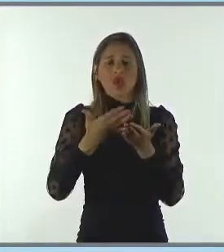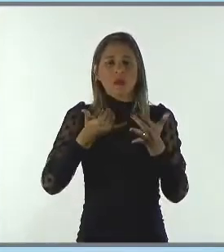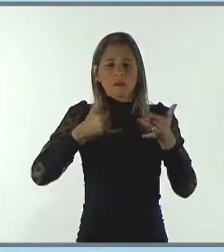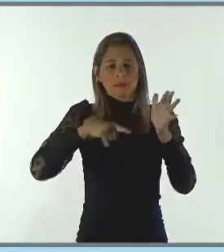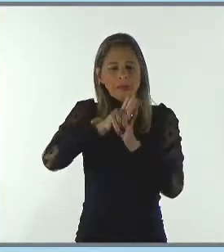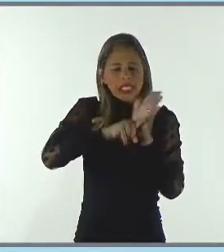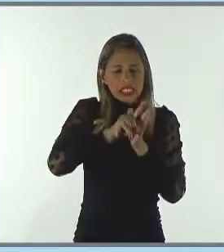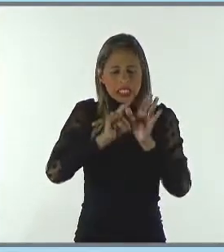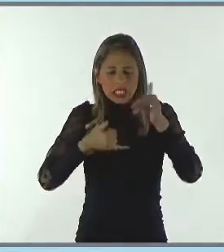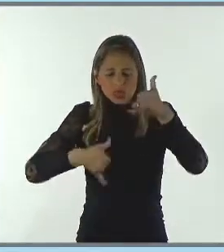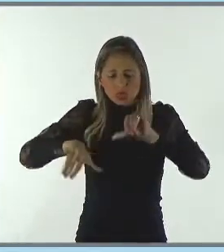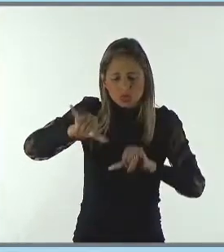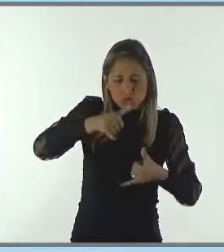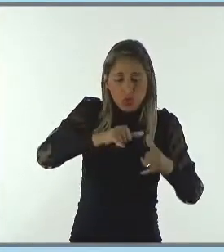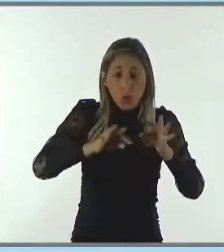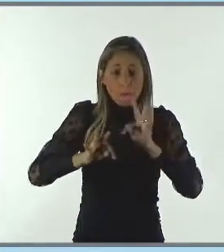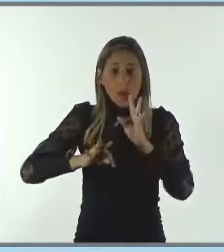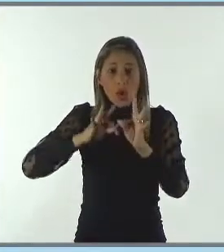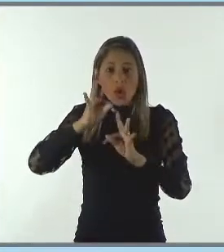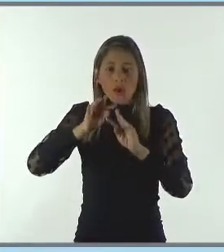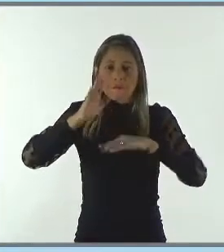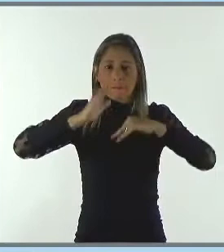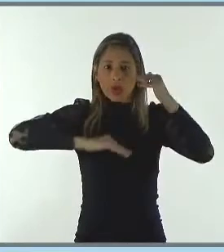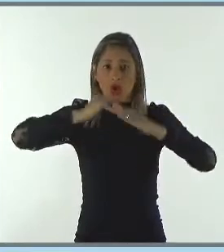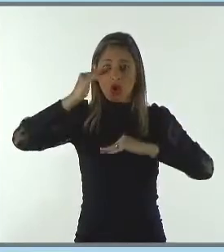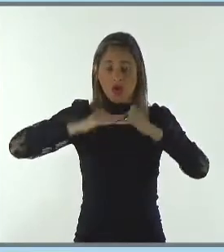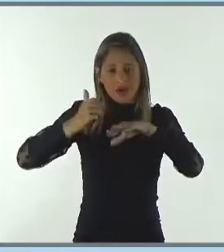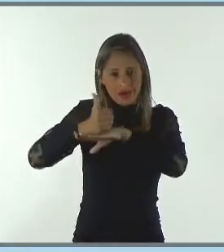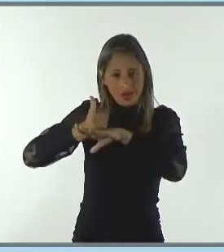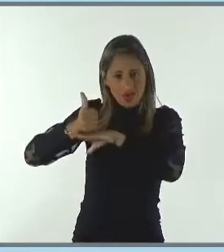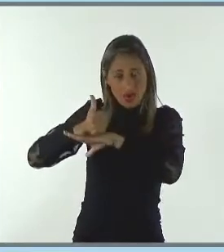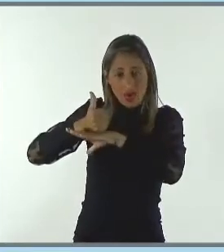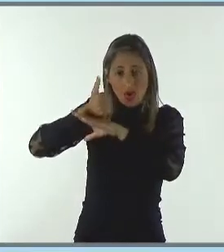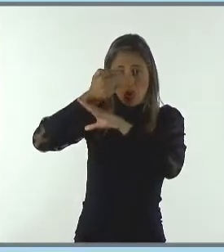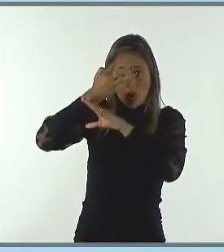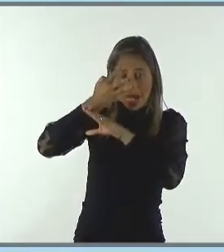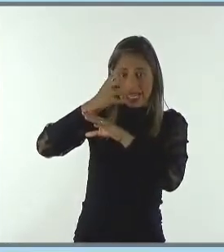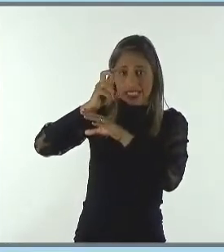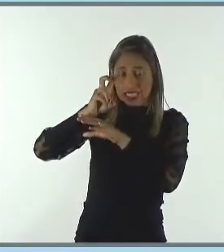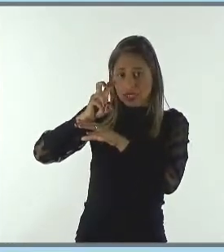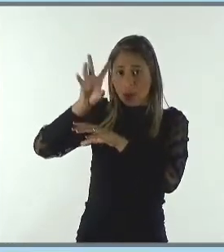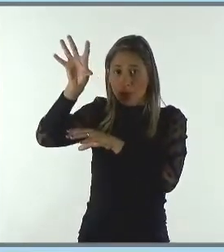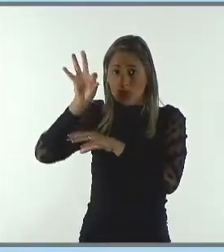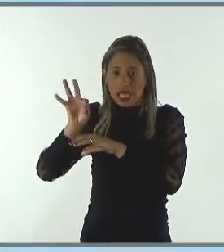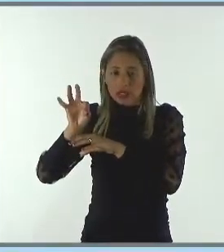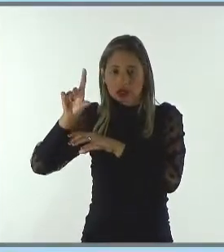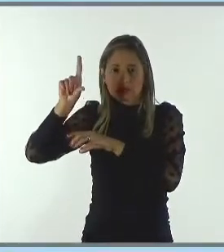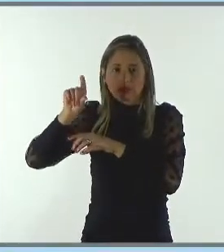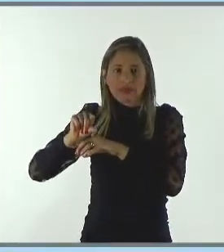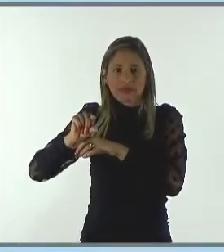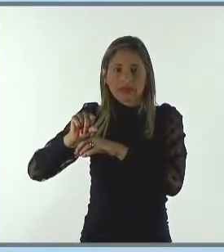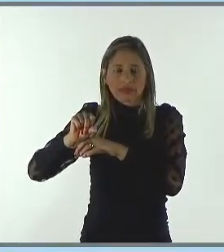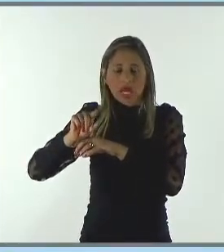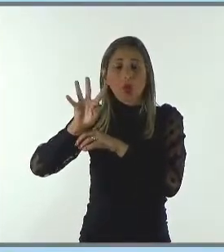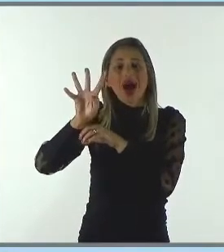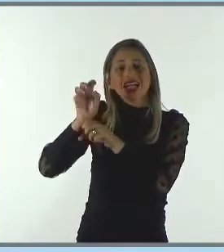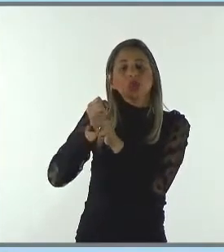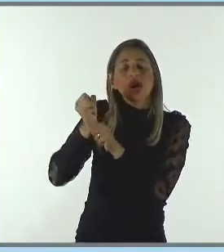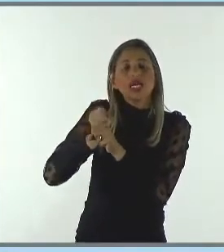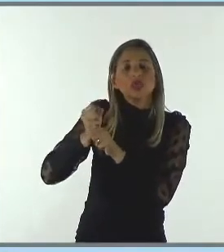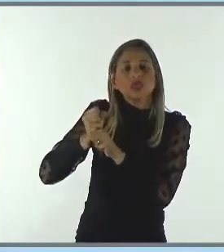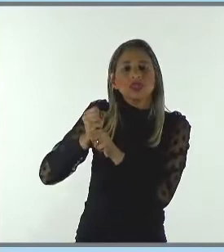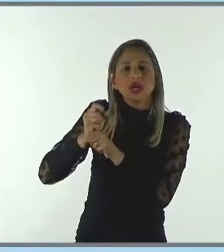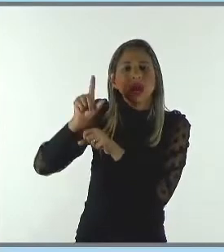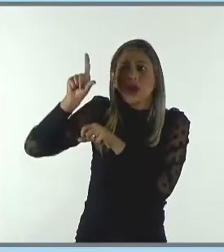científicos, técnicos e profissionalizantes encolheu 45% no país, em 4 anos. Quer dizer,